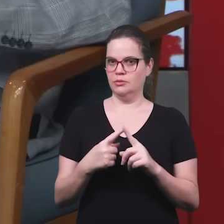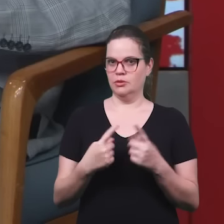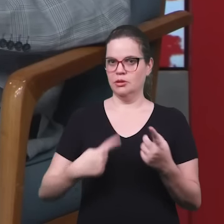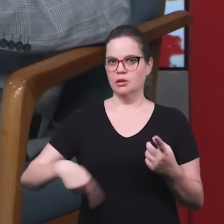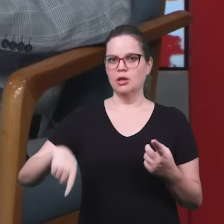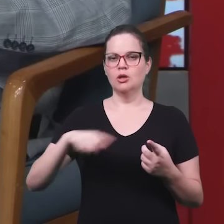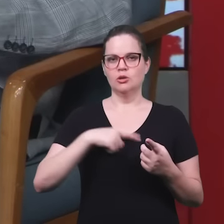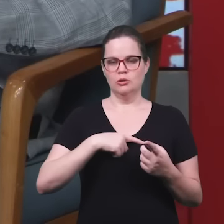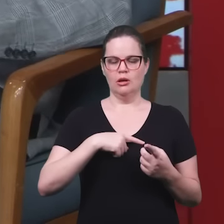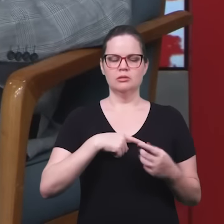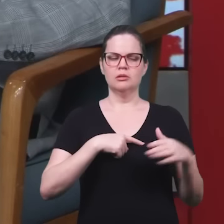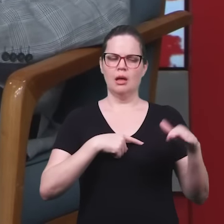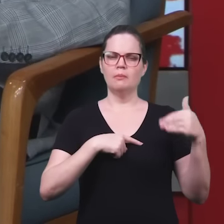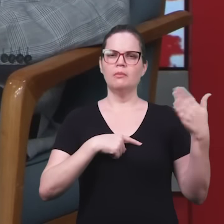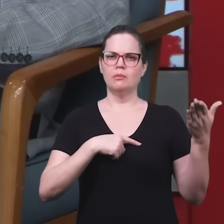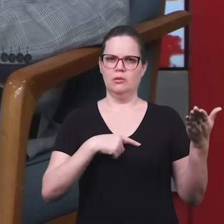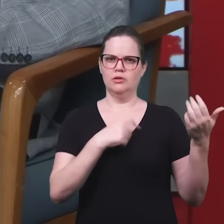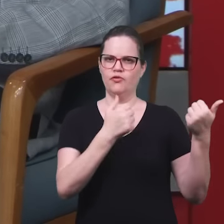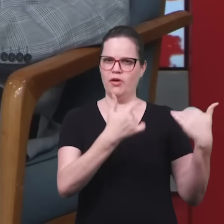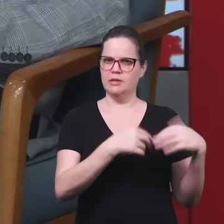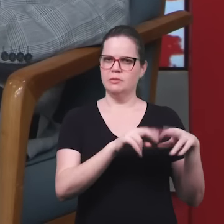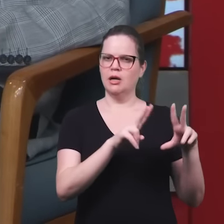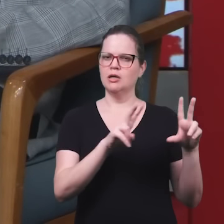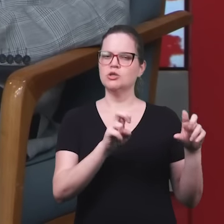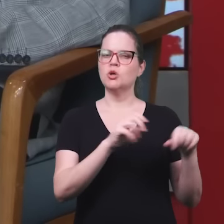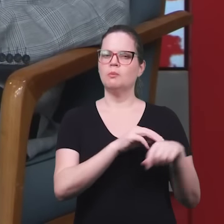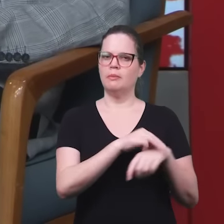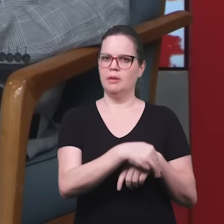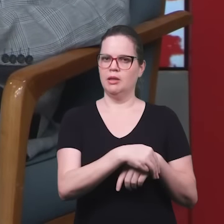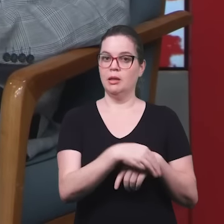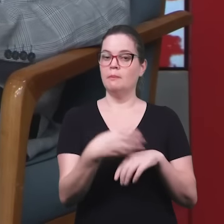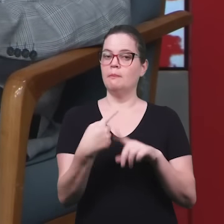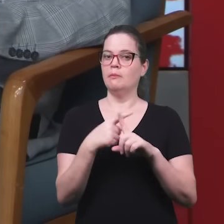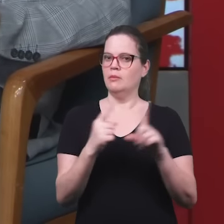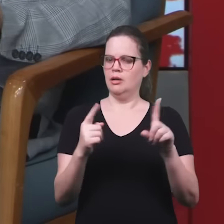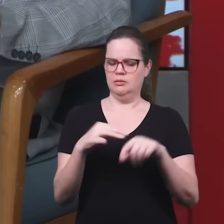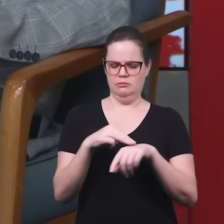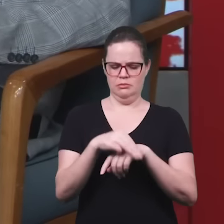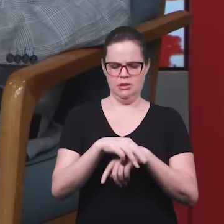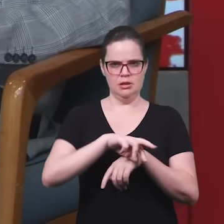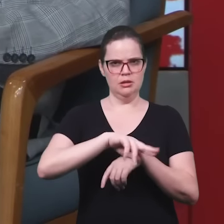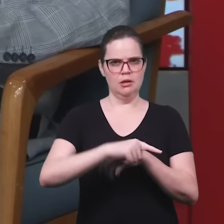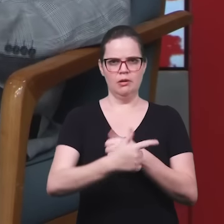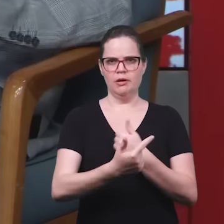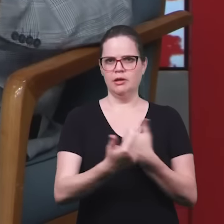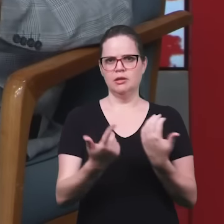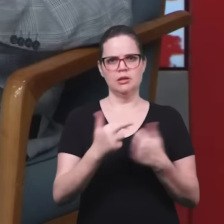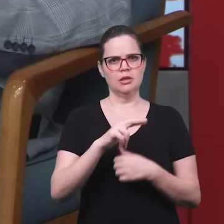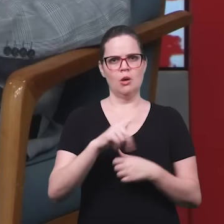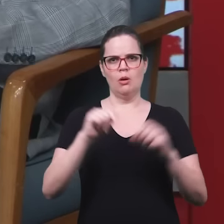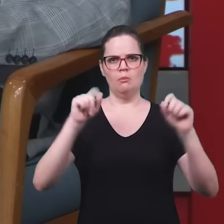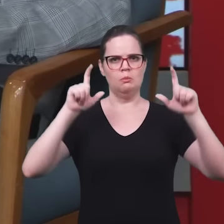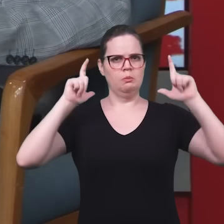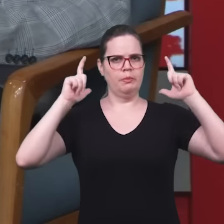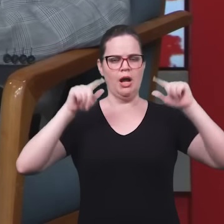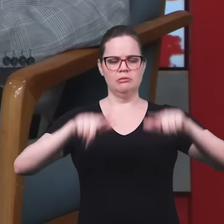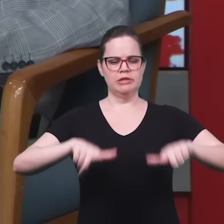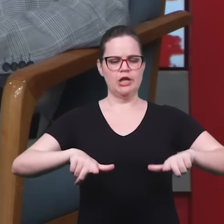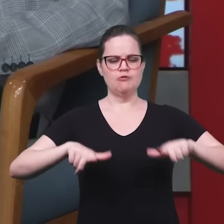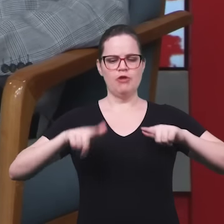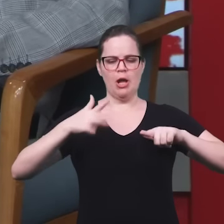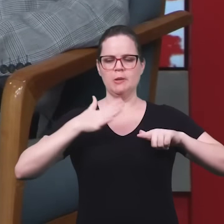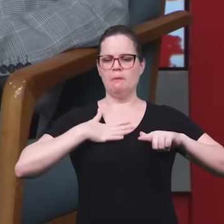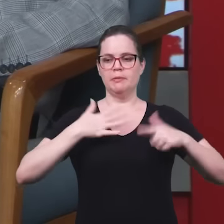um assunto que vamos abordar ainda sobre o corpo, o ministério para nós não é um título nem uma profissão, o ministério para nós é uma